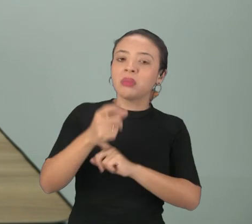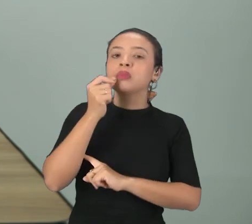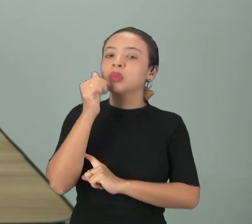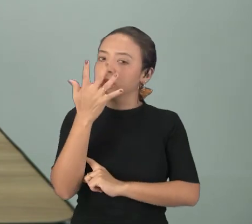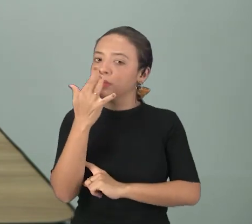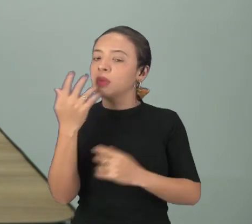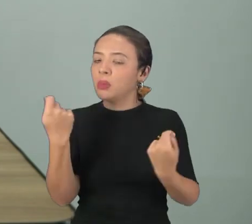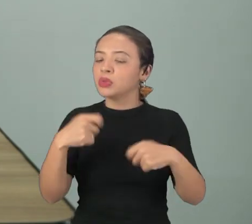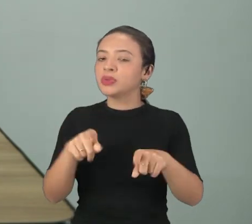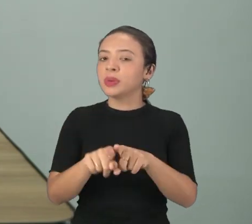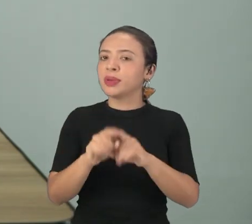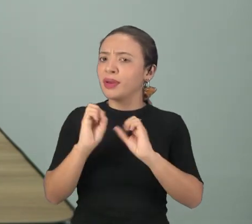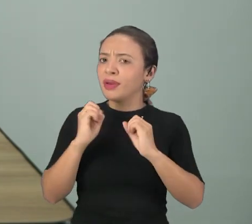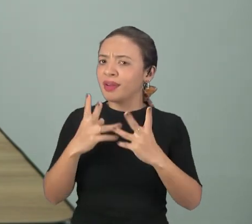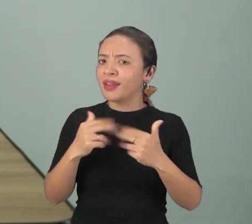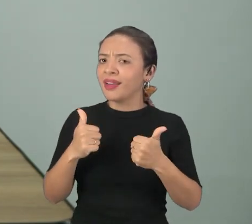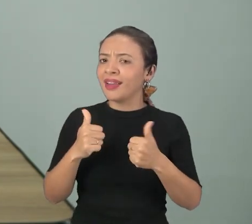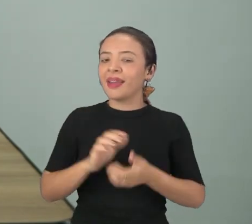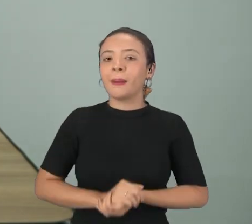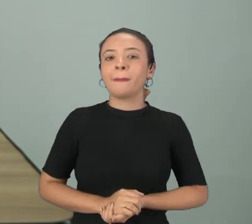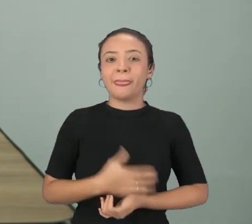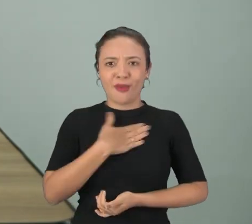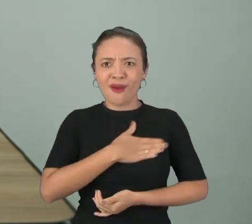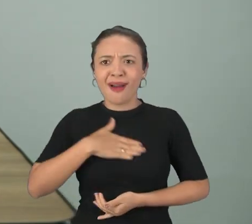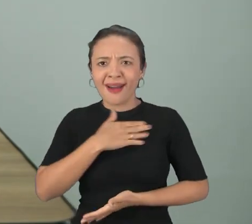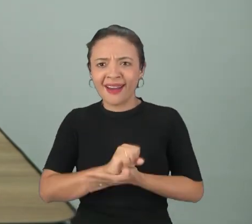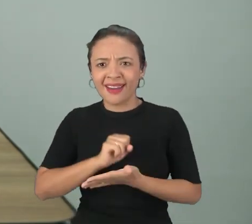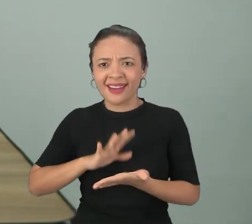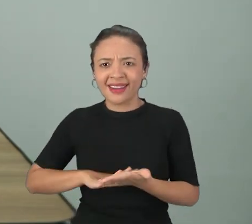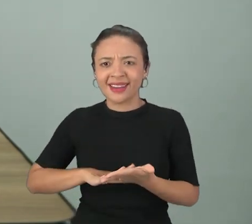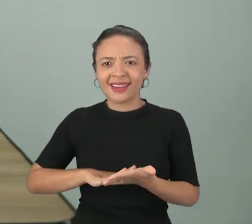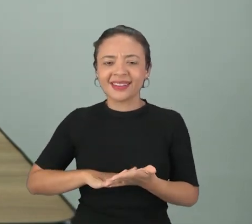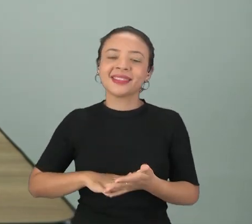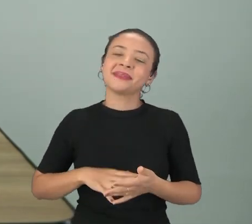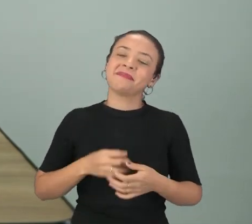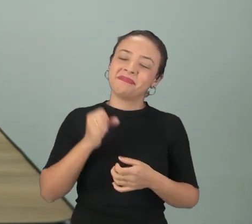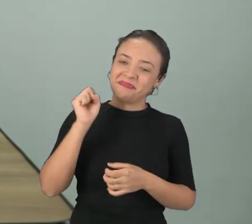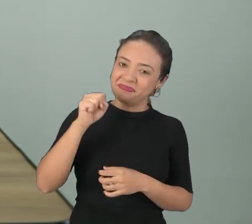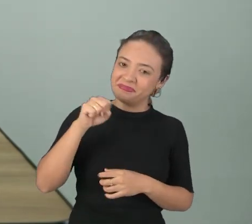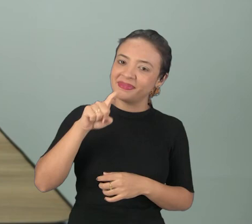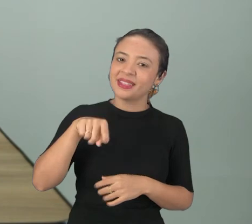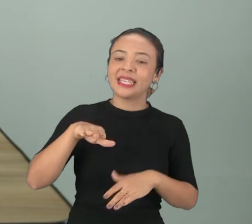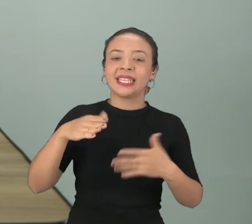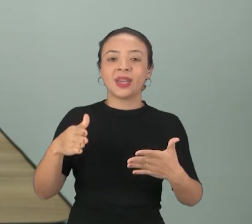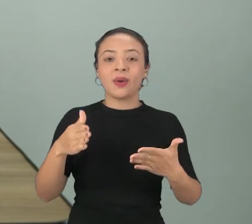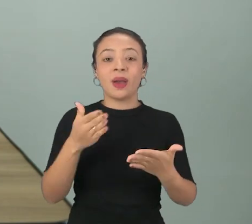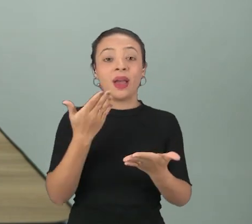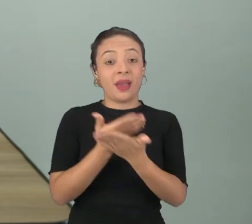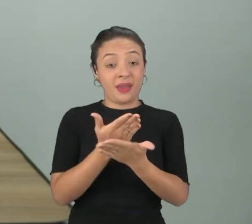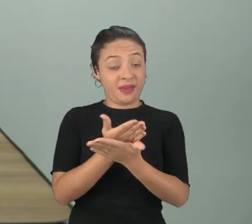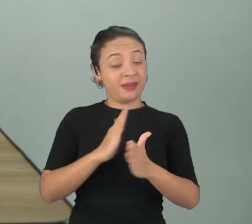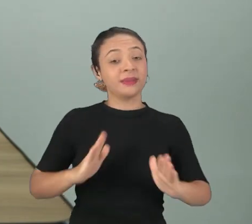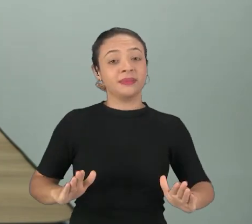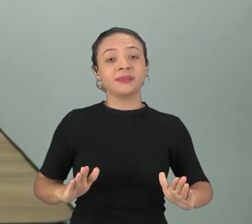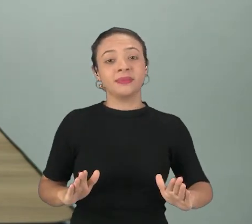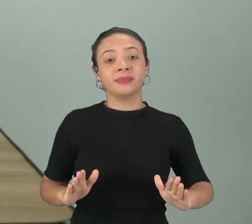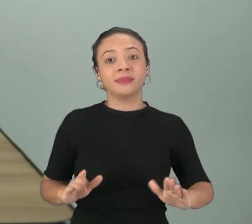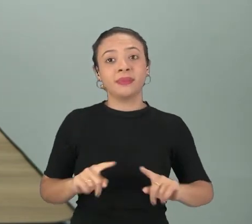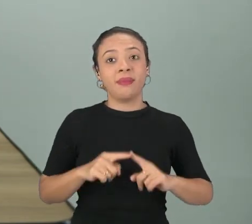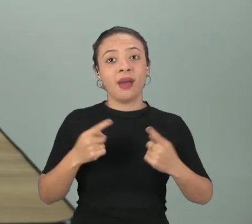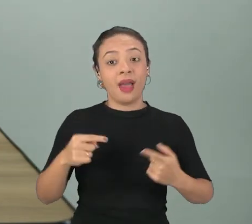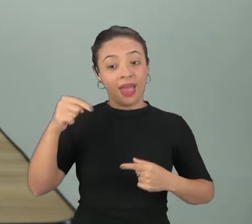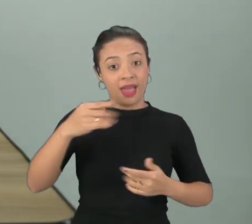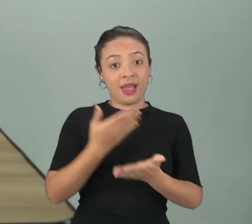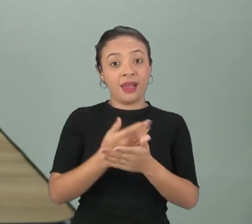seus lápis de colorir tudo bem gostaram dessa atividade e espero que sim crianças a nossa aula de hoje chegou sim